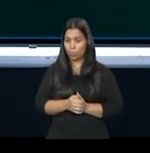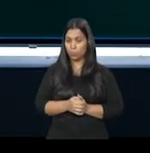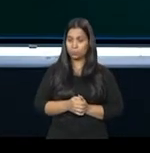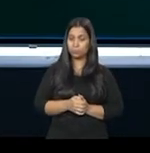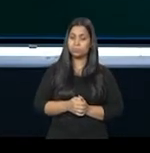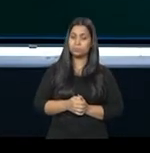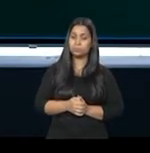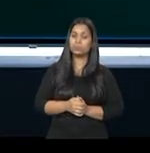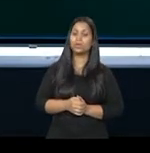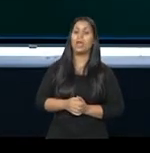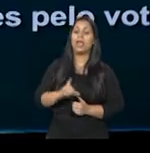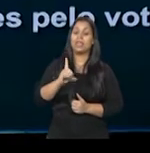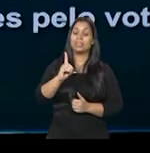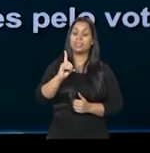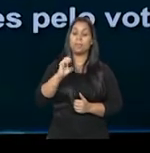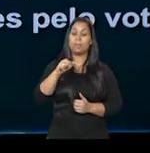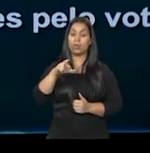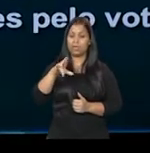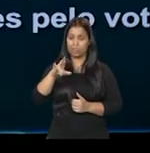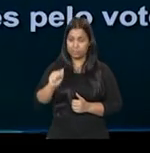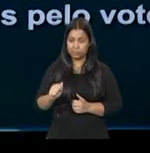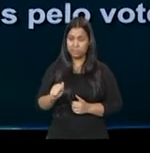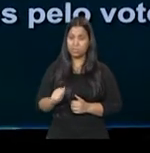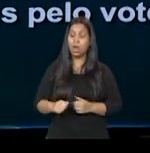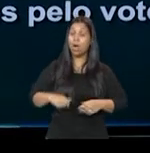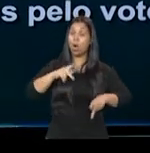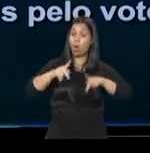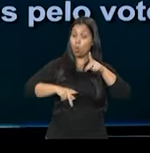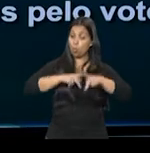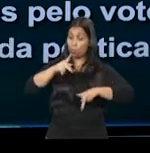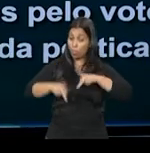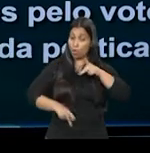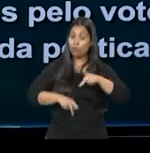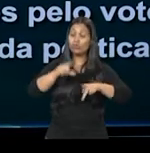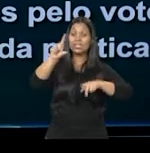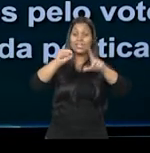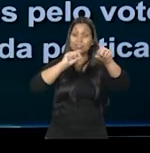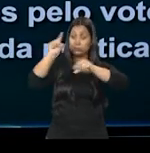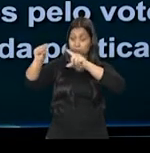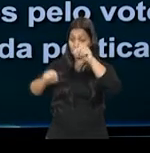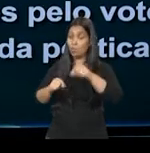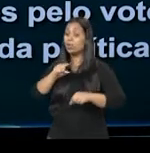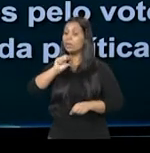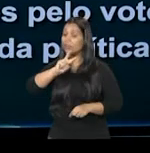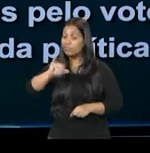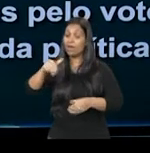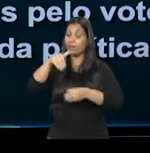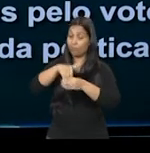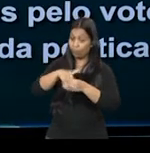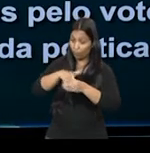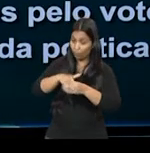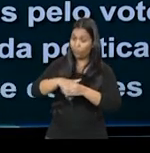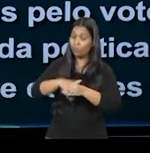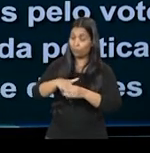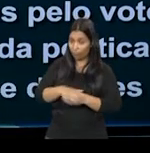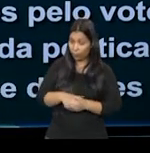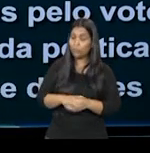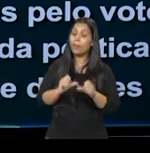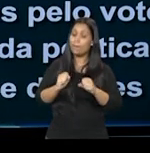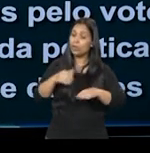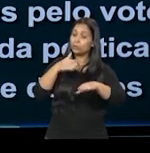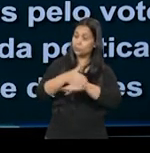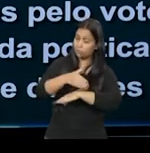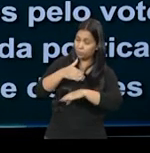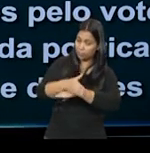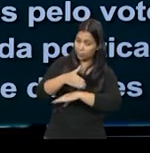comporta no poder. Na democracia, o povo detém o poder, elege os representantes por meio do voto e